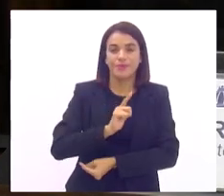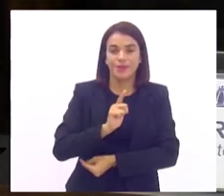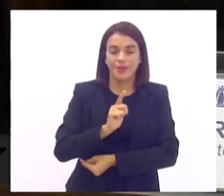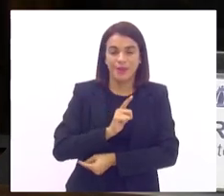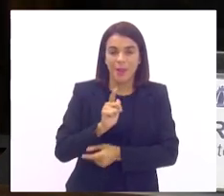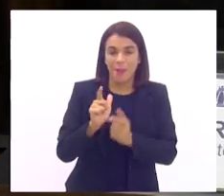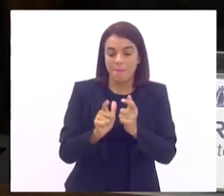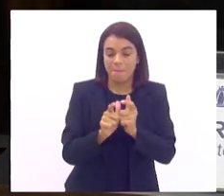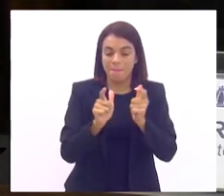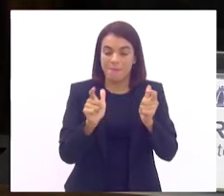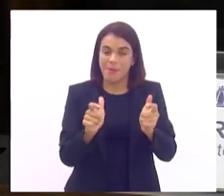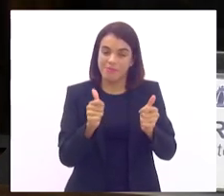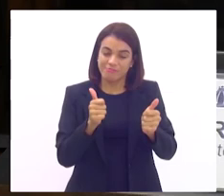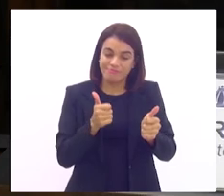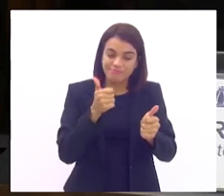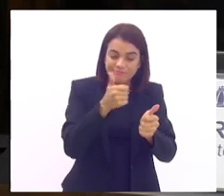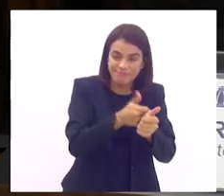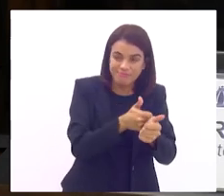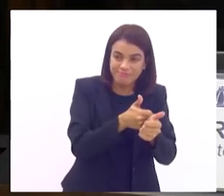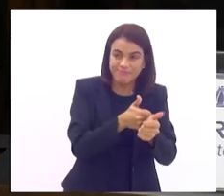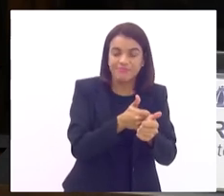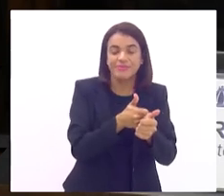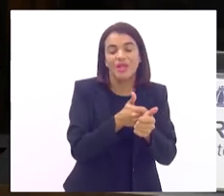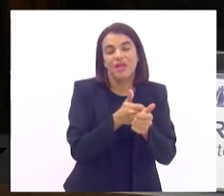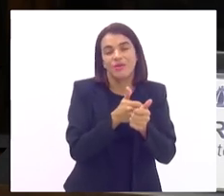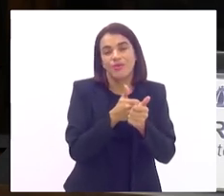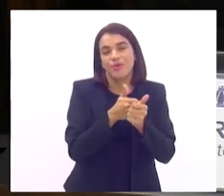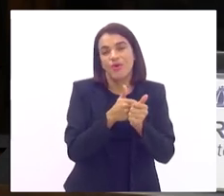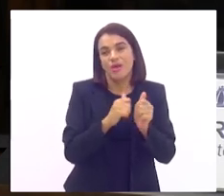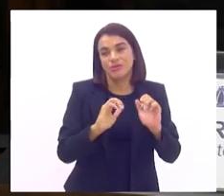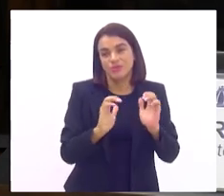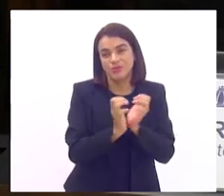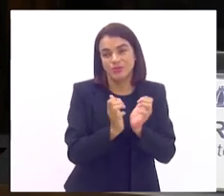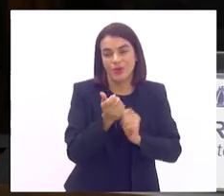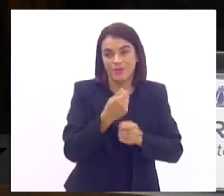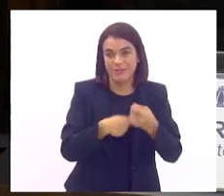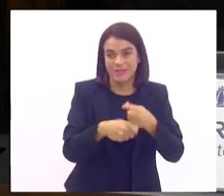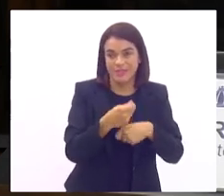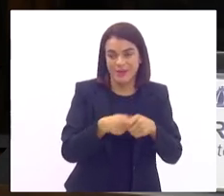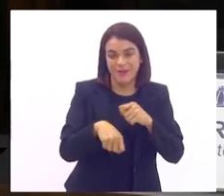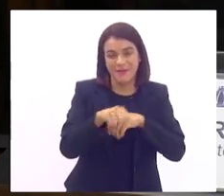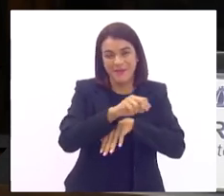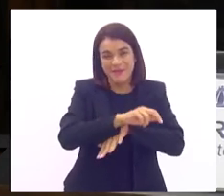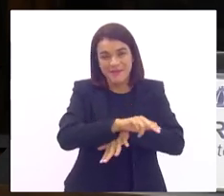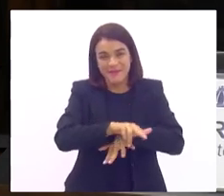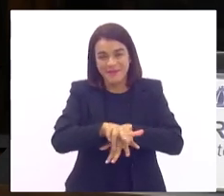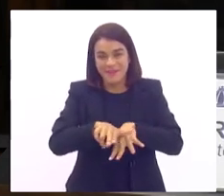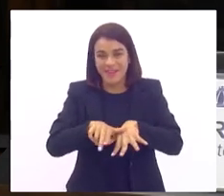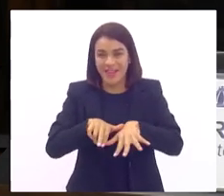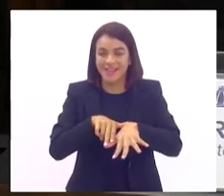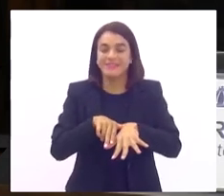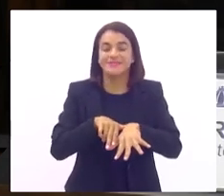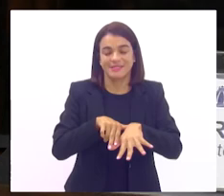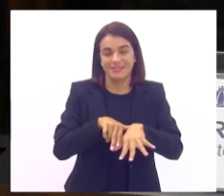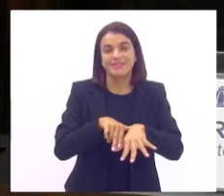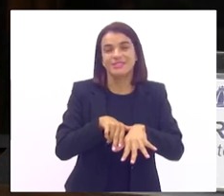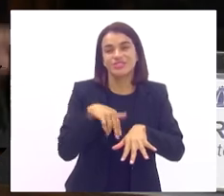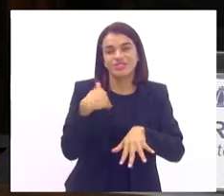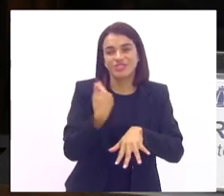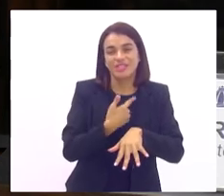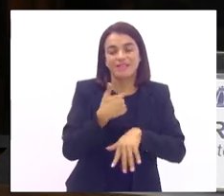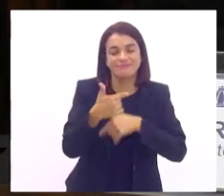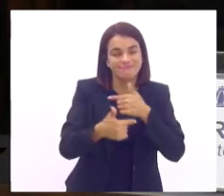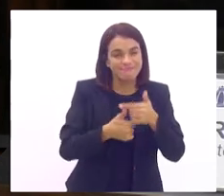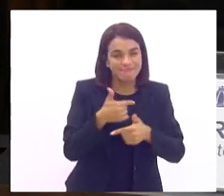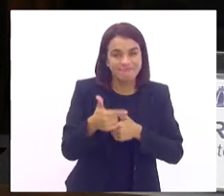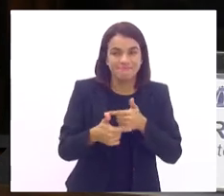maior aproximação com a junta comercial e nas suas várias fases que nós estamos desenvolvendo lá, que todo